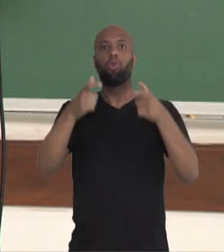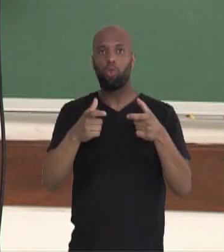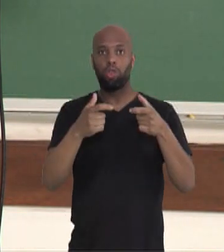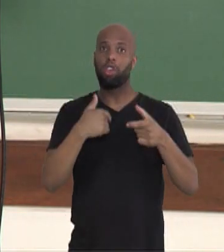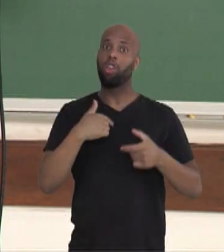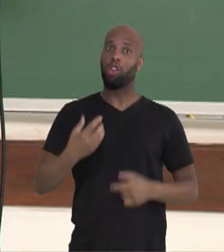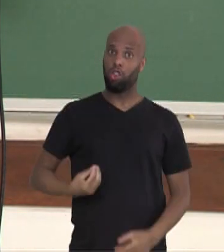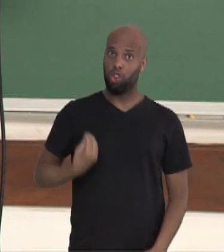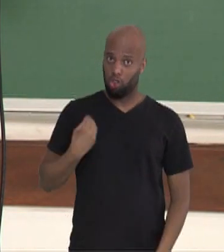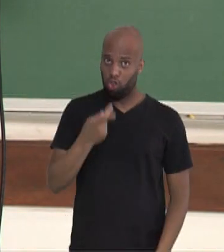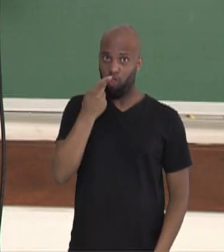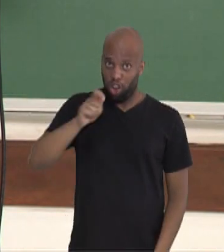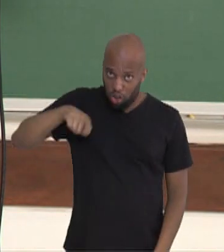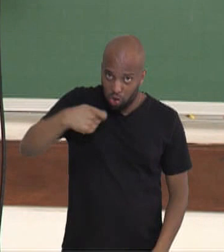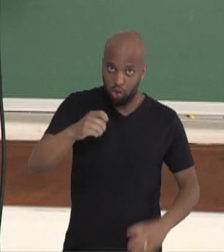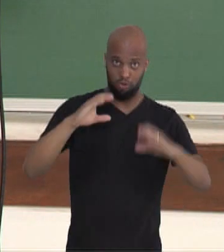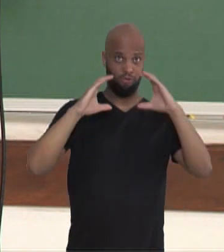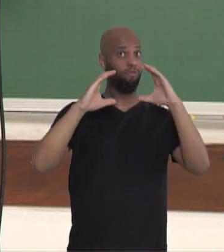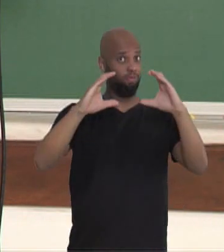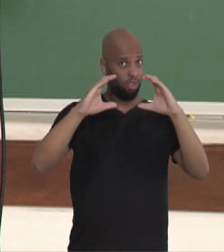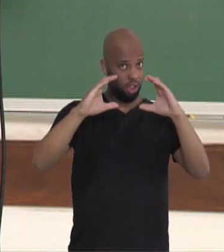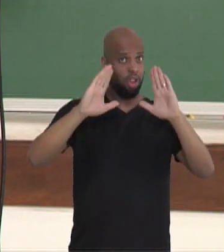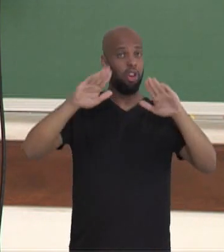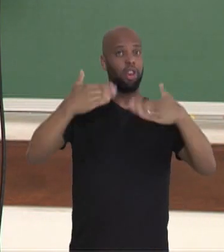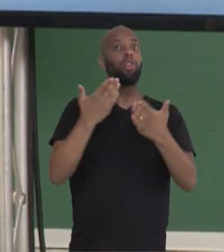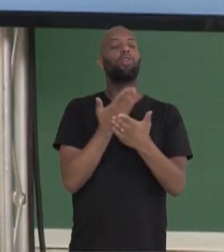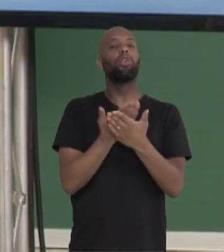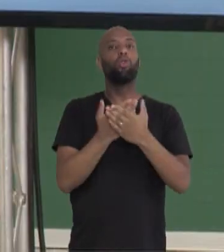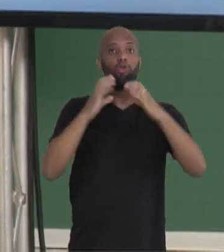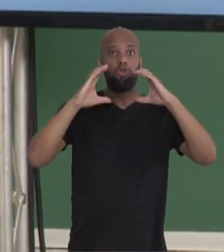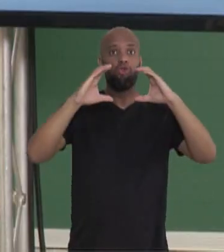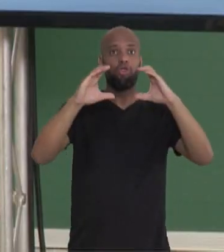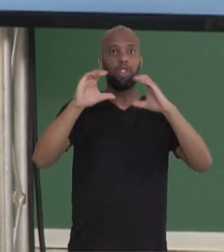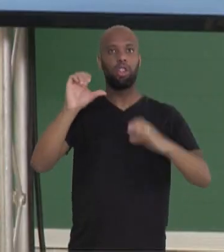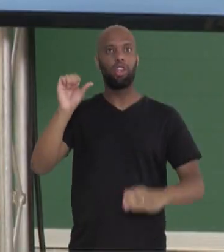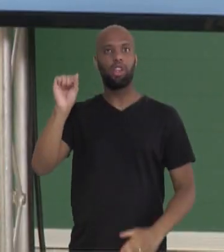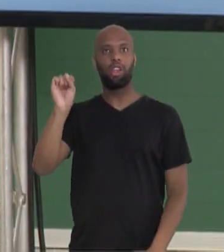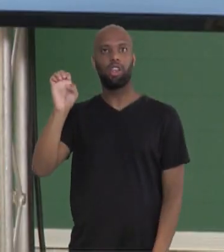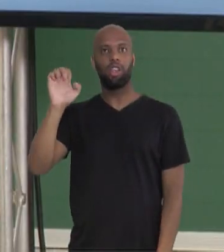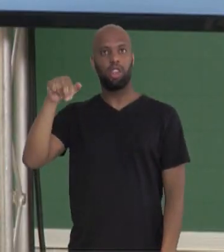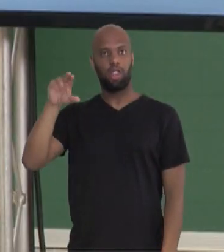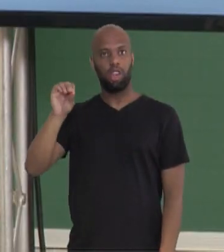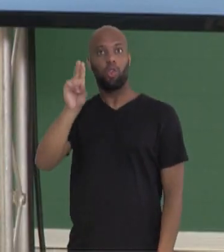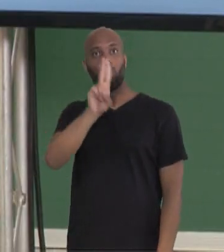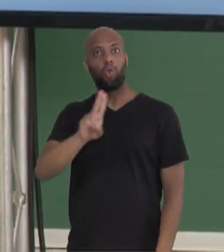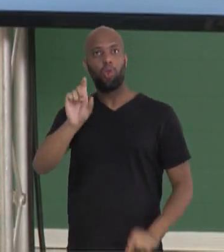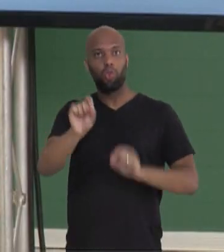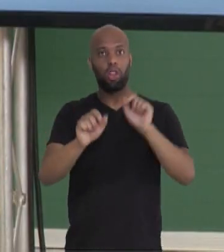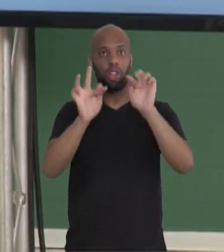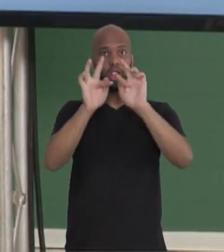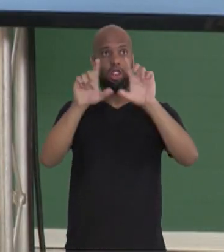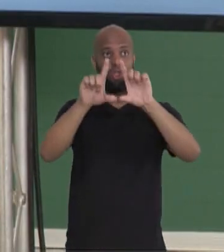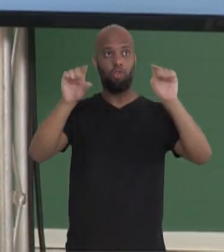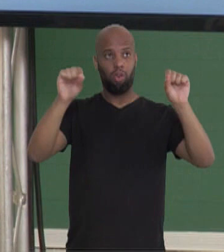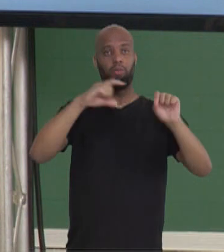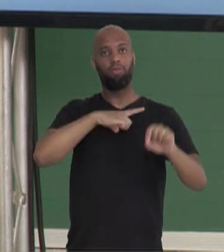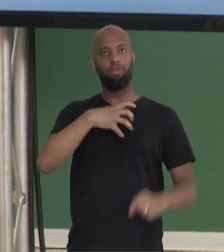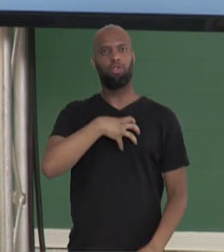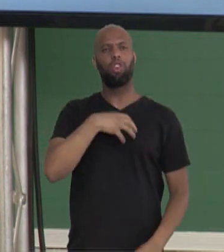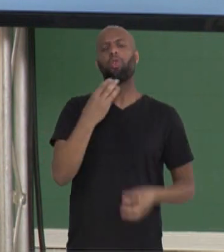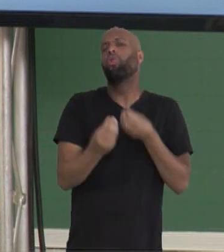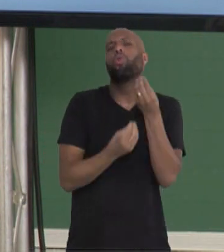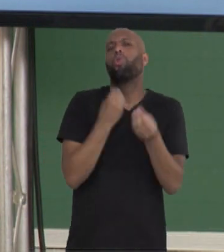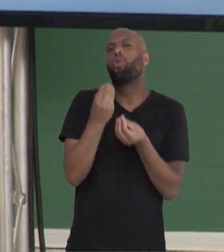estou falando de função. Então, o estudo da função seno, ele é definido pela fórmula da função seno. E como que a